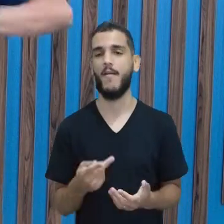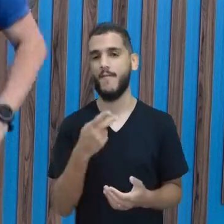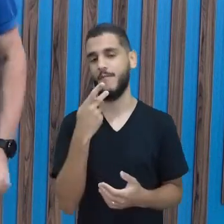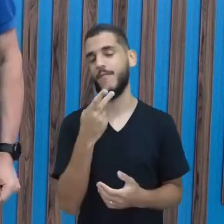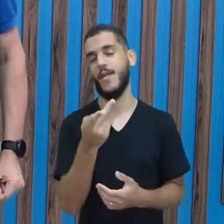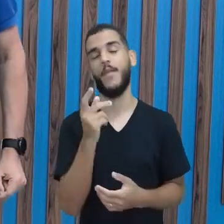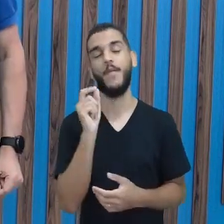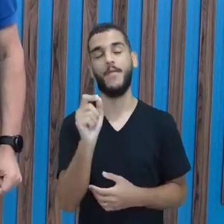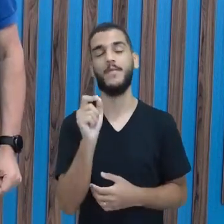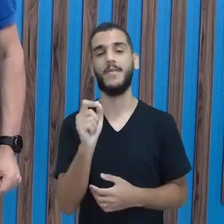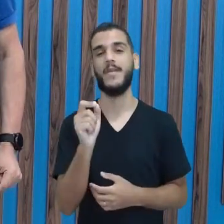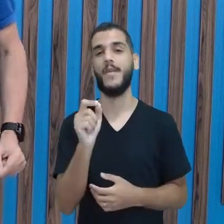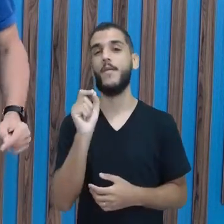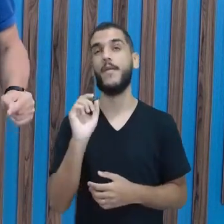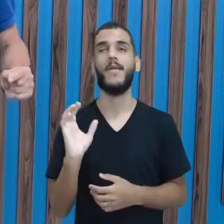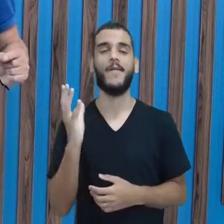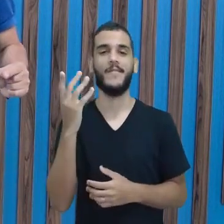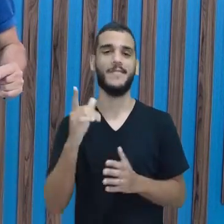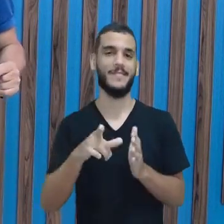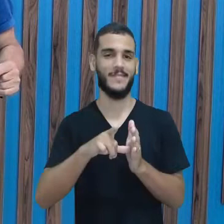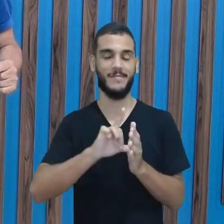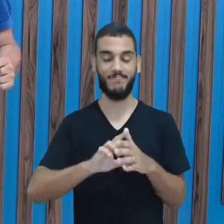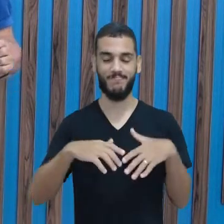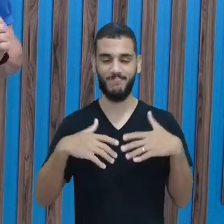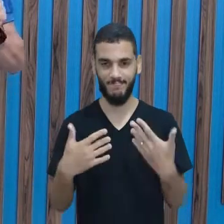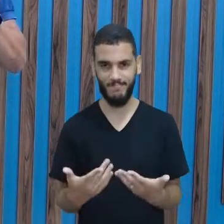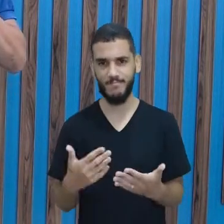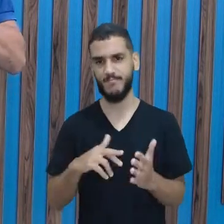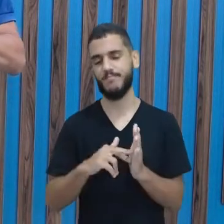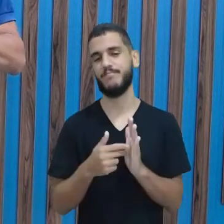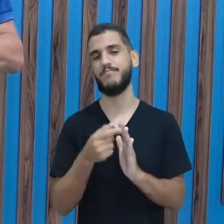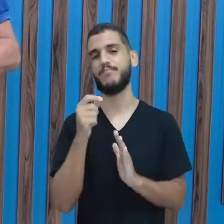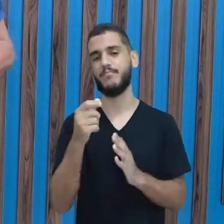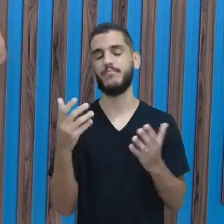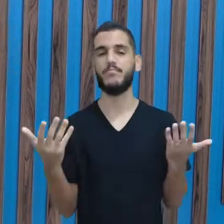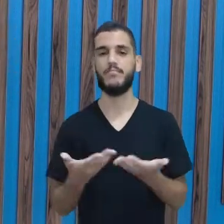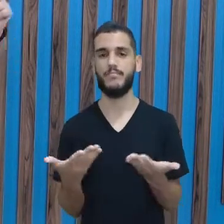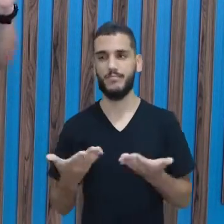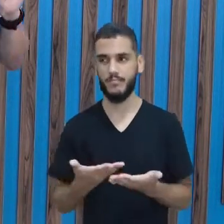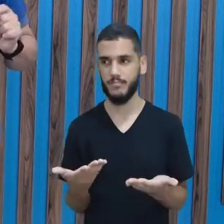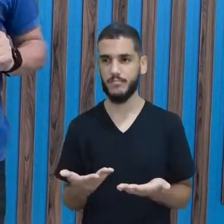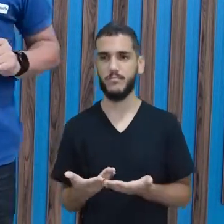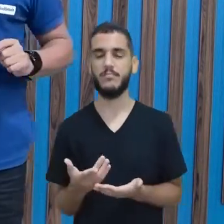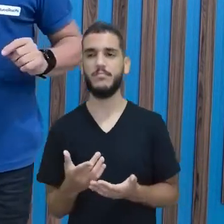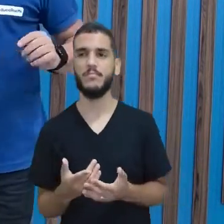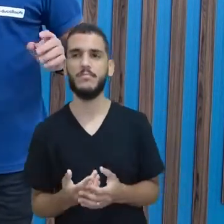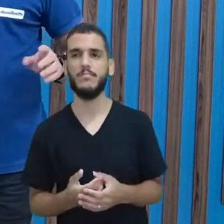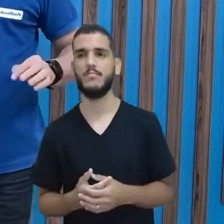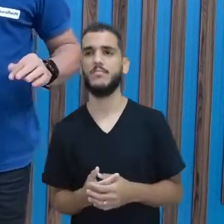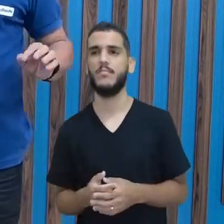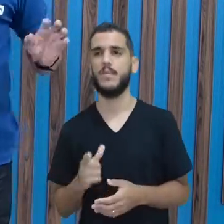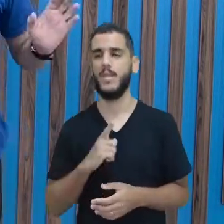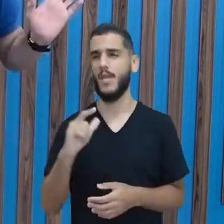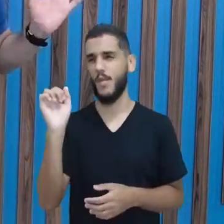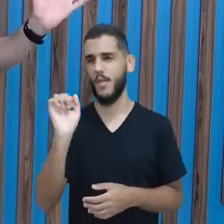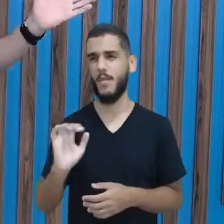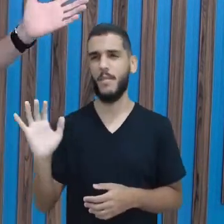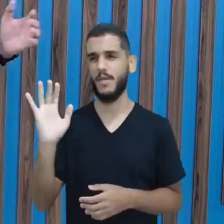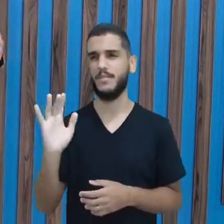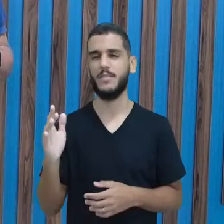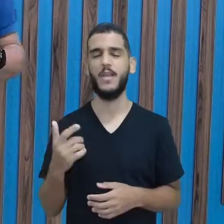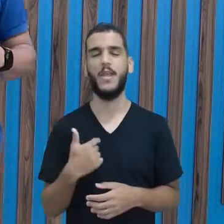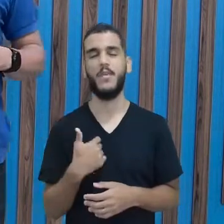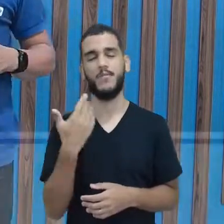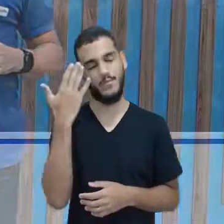final do filme. Né? Então, quer dizer o seguinte, hoje... A gente tem, deixa eu ver se tem aqui alguma imagem, eu não sei se eu